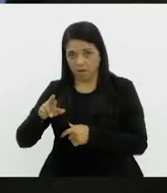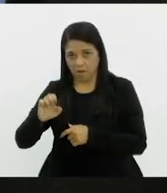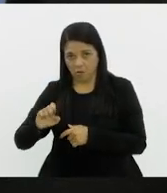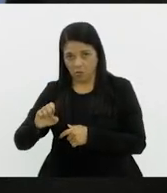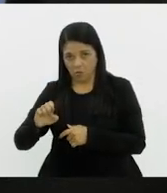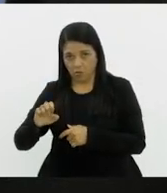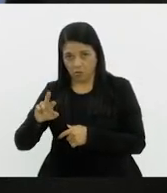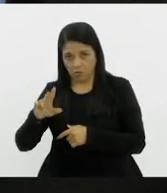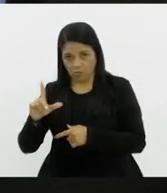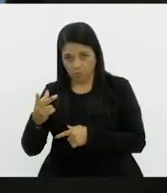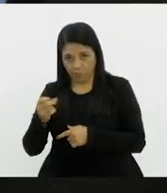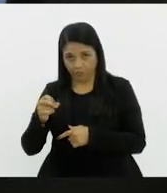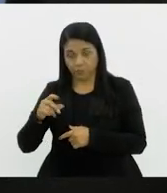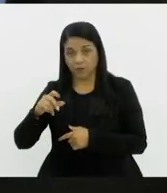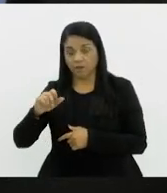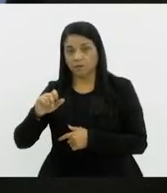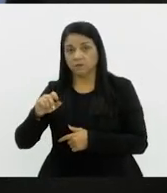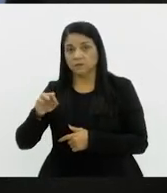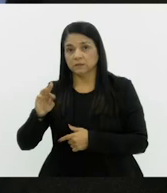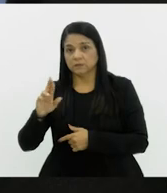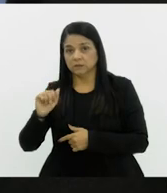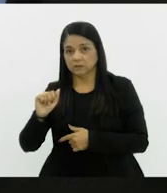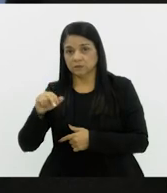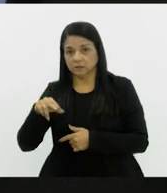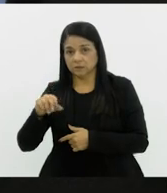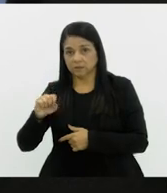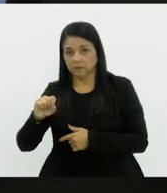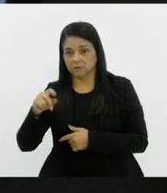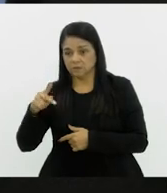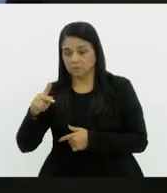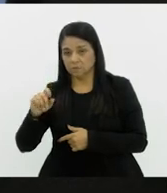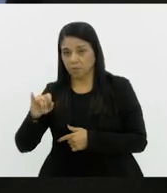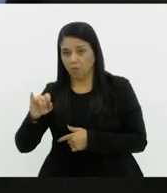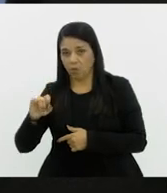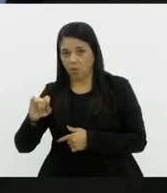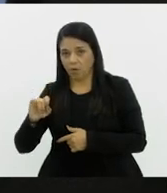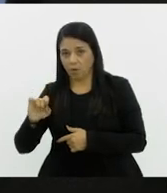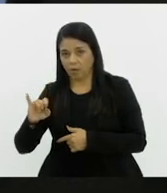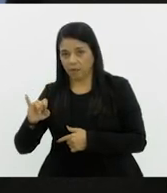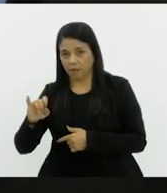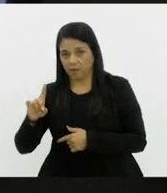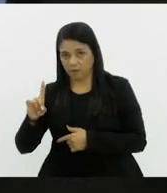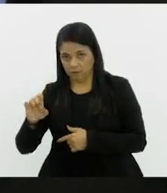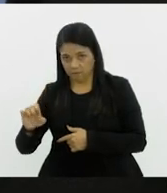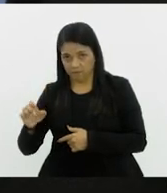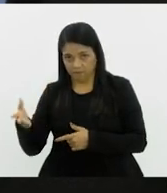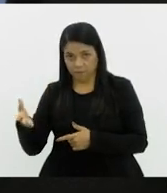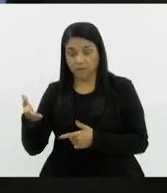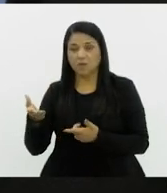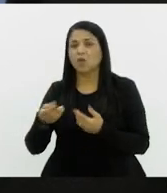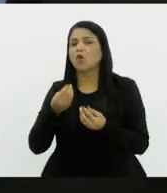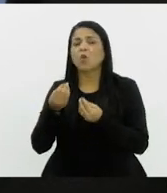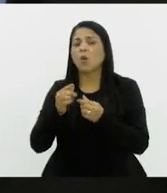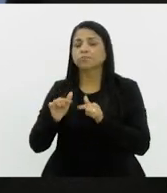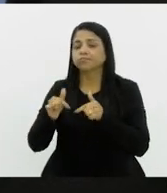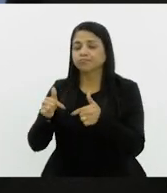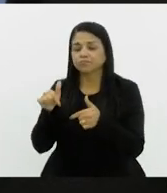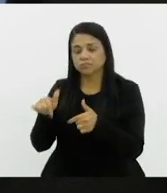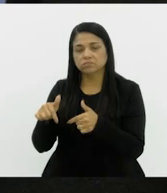O Marcos Paulo, dá uma explicação. O Zoen, se quiser complementar. Vamos ver como é que funciona